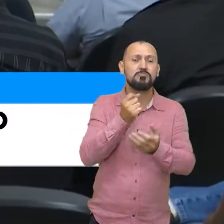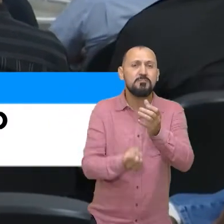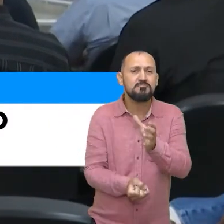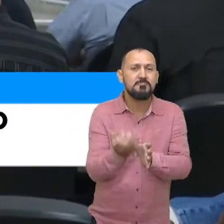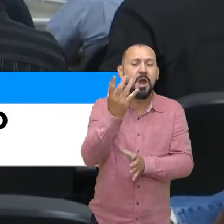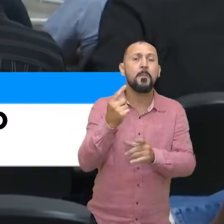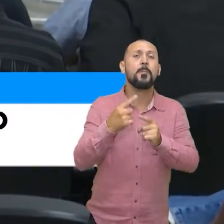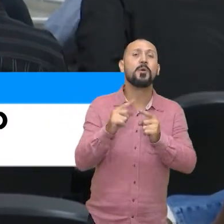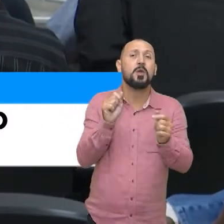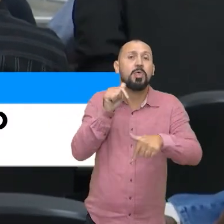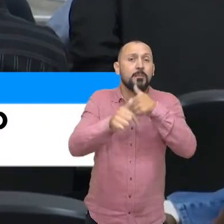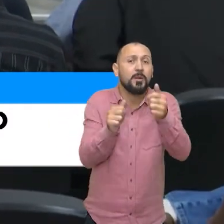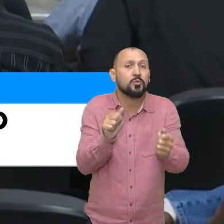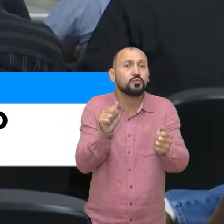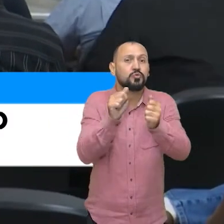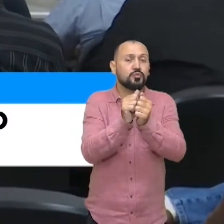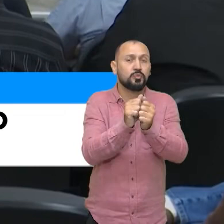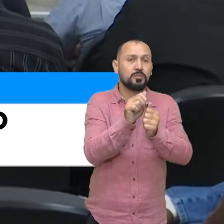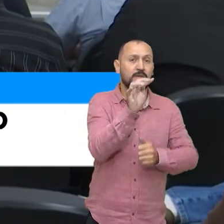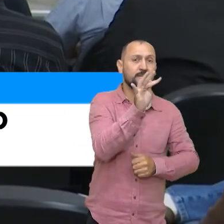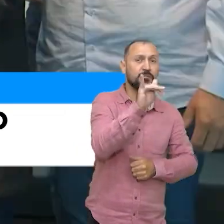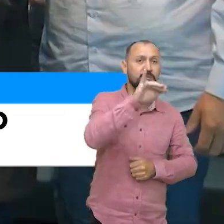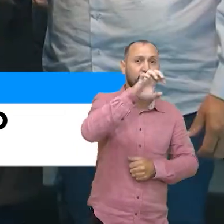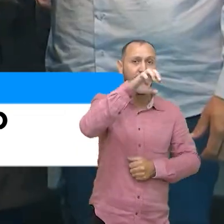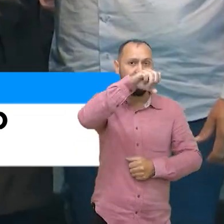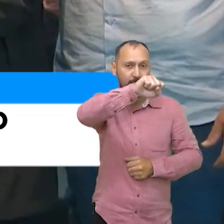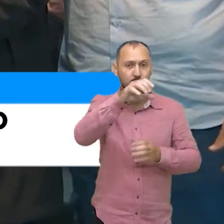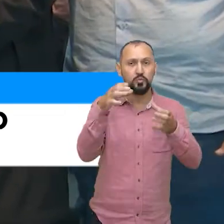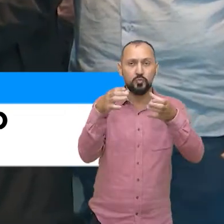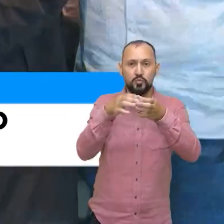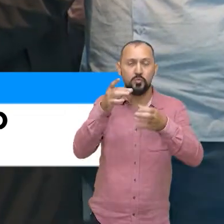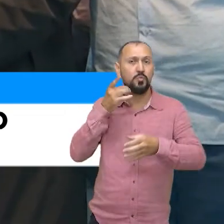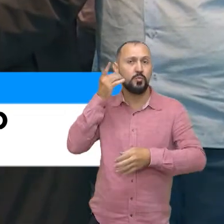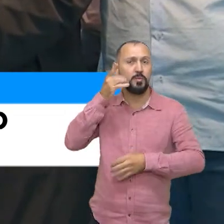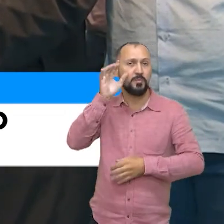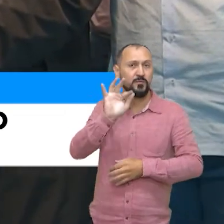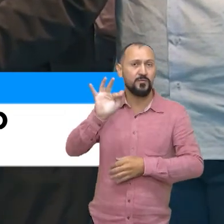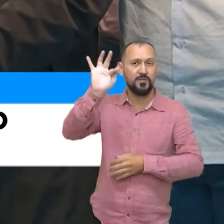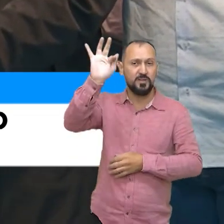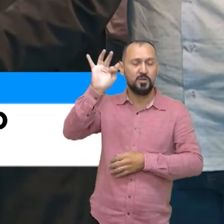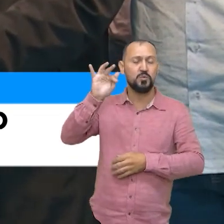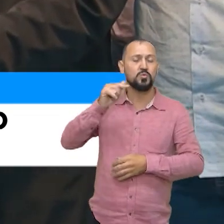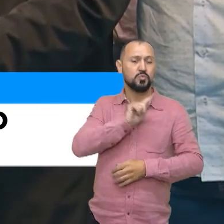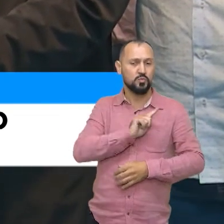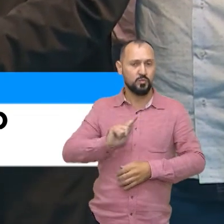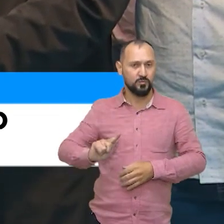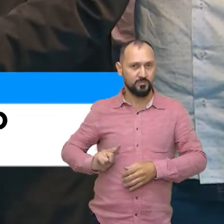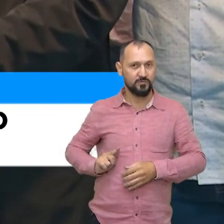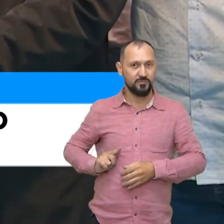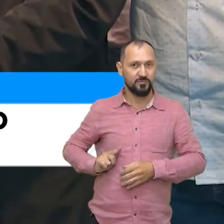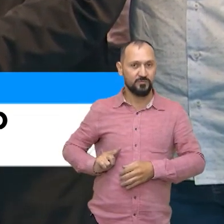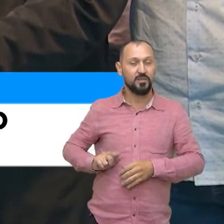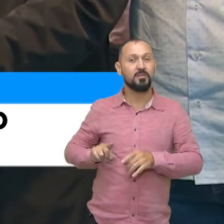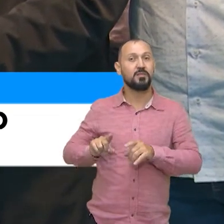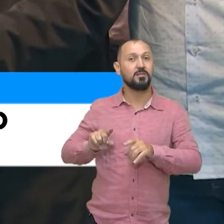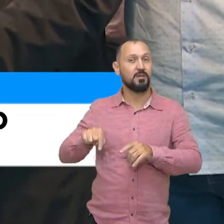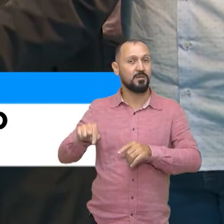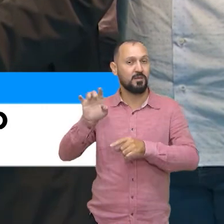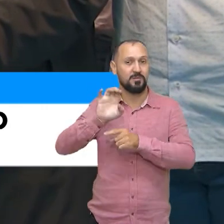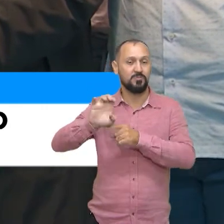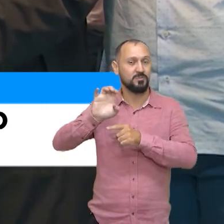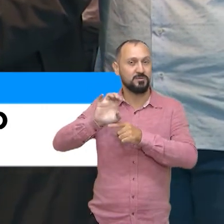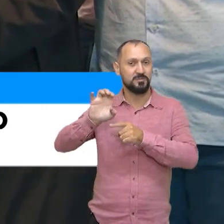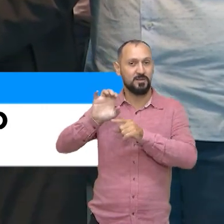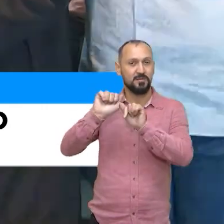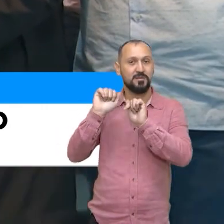papel graças à atuação conjunta da FIEMES, da Bancada Federal, do Governo do Estado e da Assembleia Legislativa de